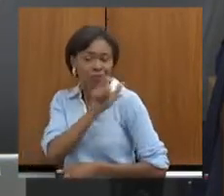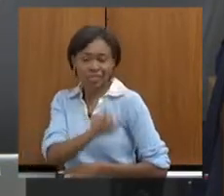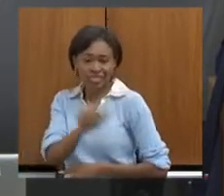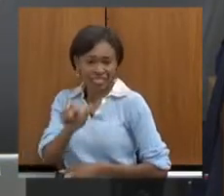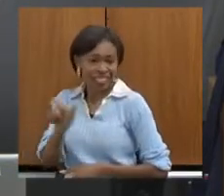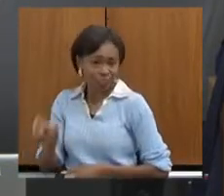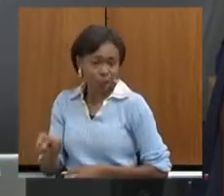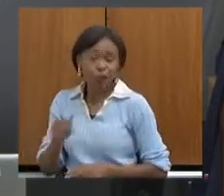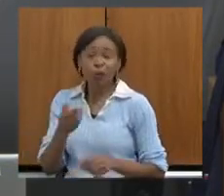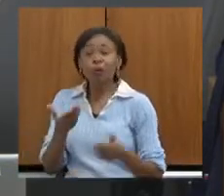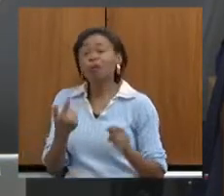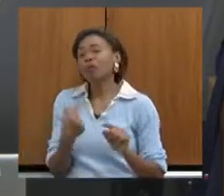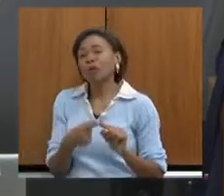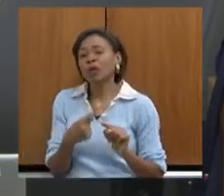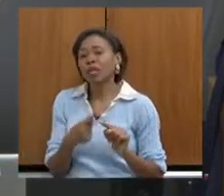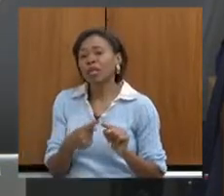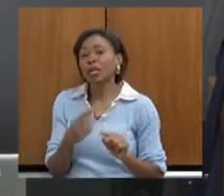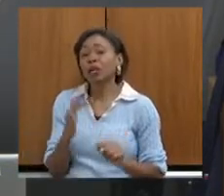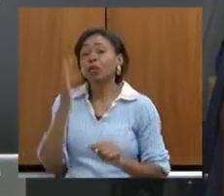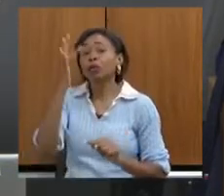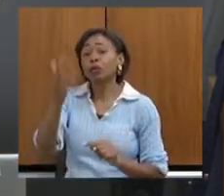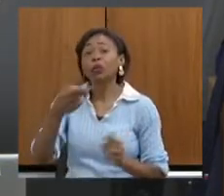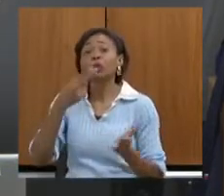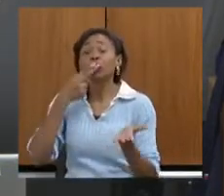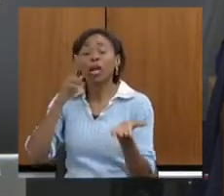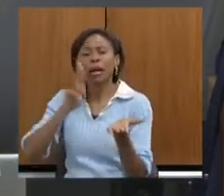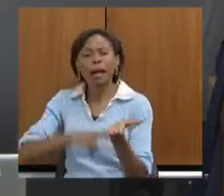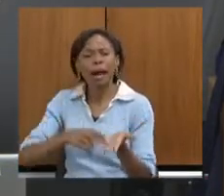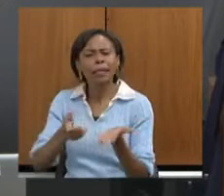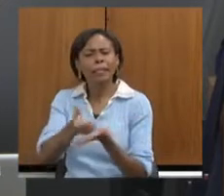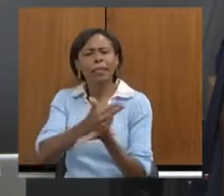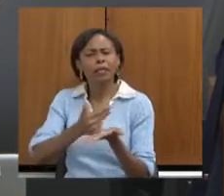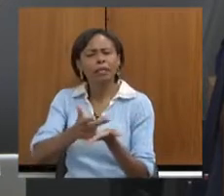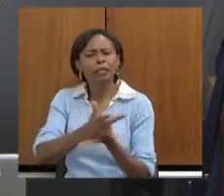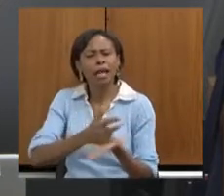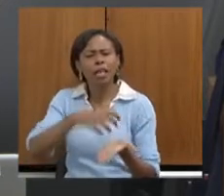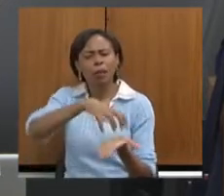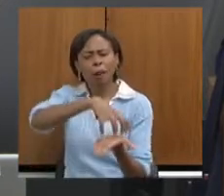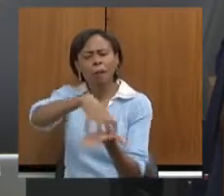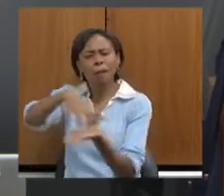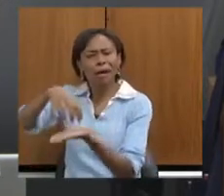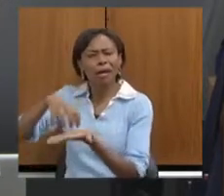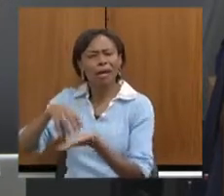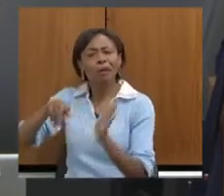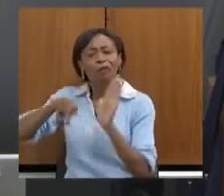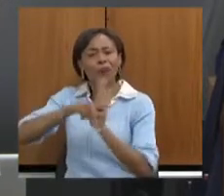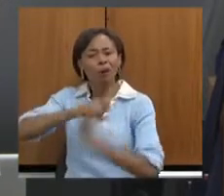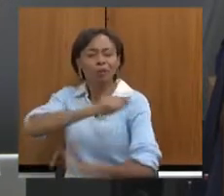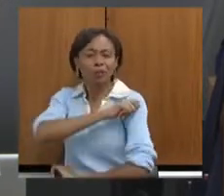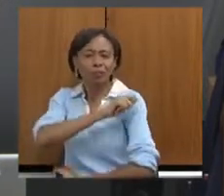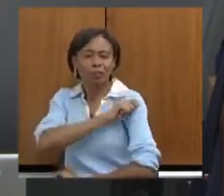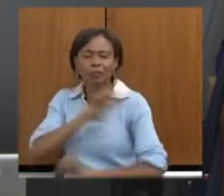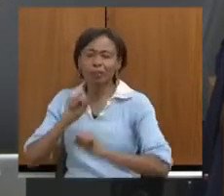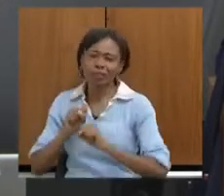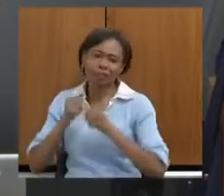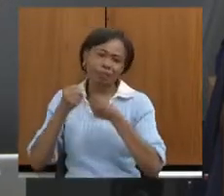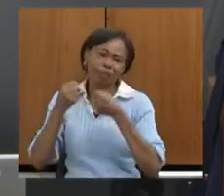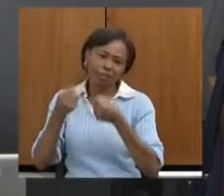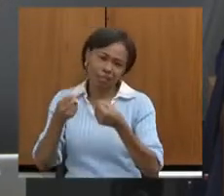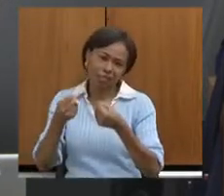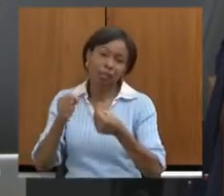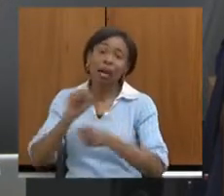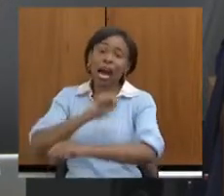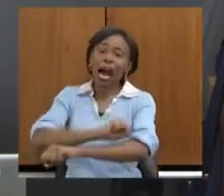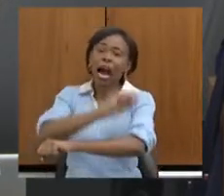nós receberemos cartas desenhos maquetes produzidas pelos estudantes em defesa da